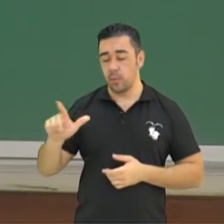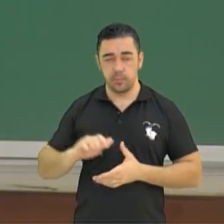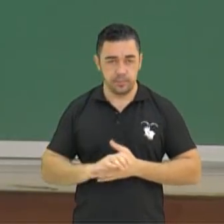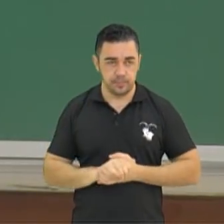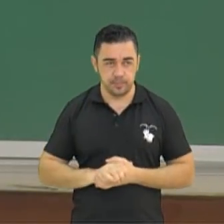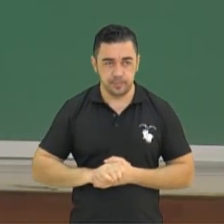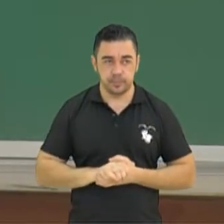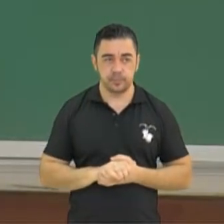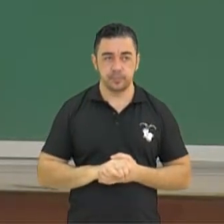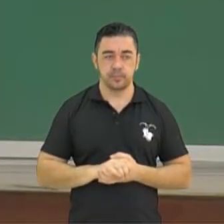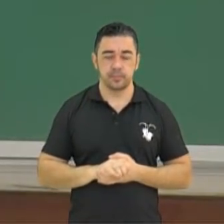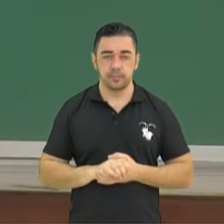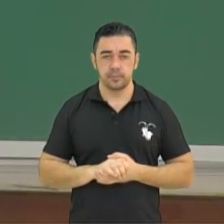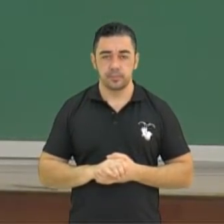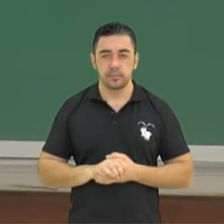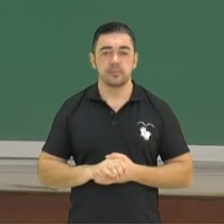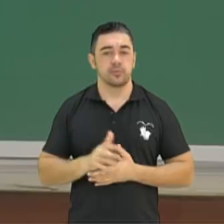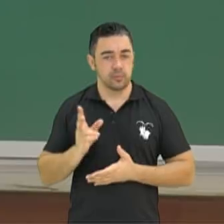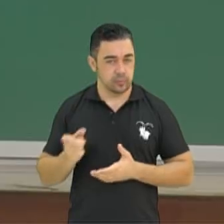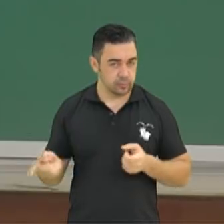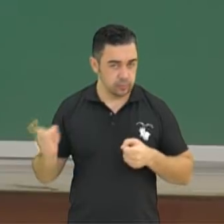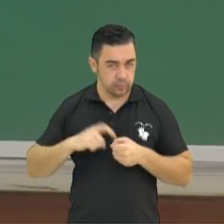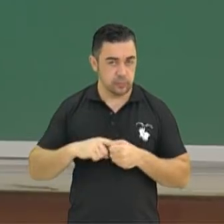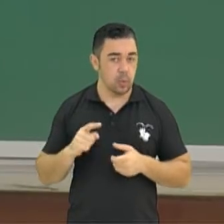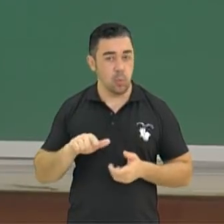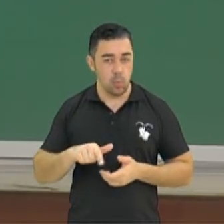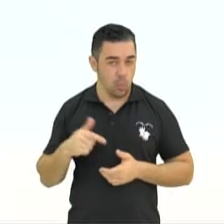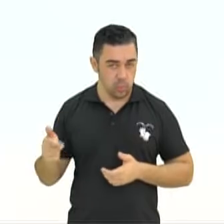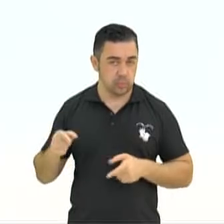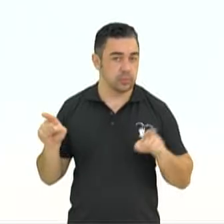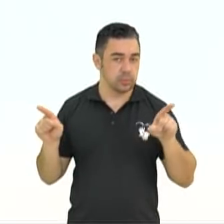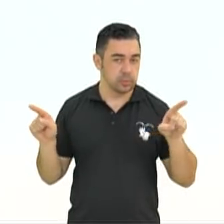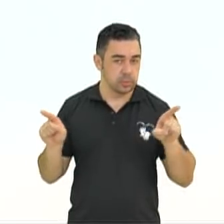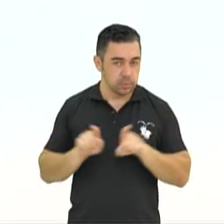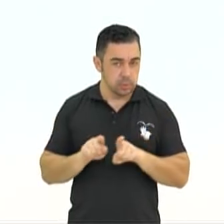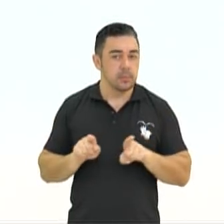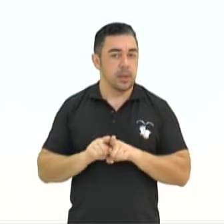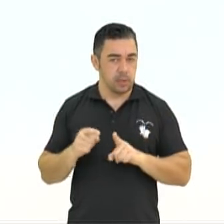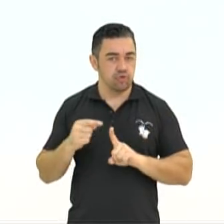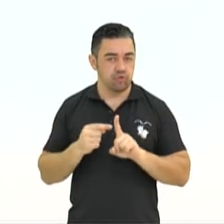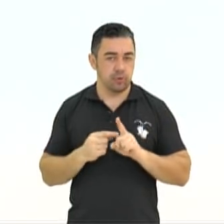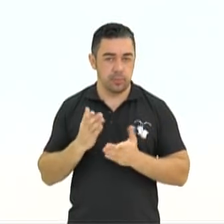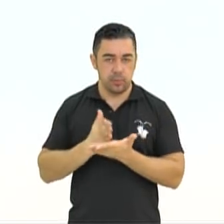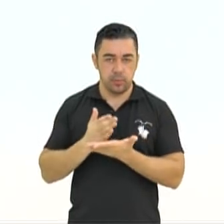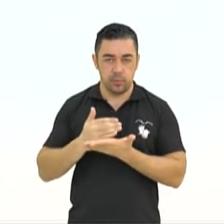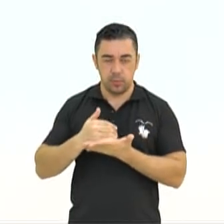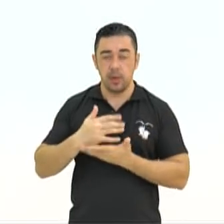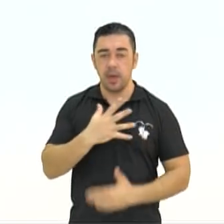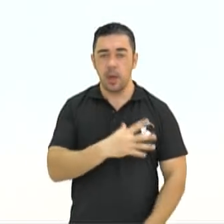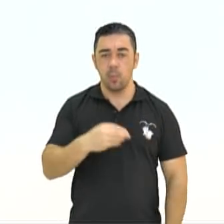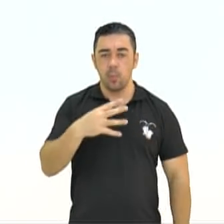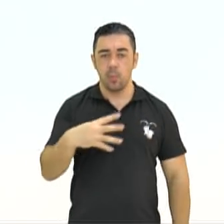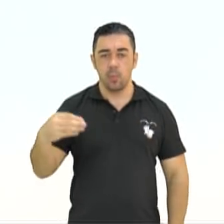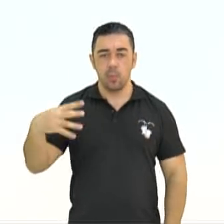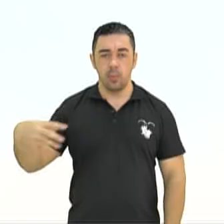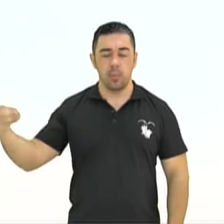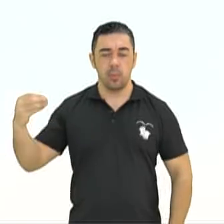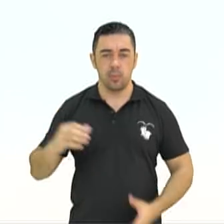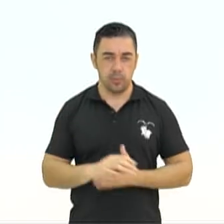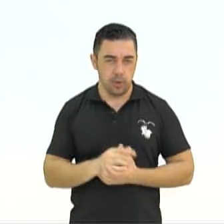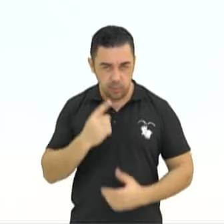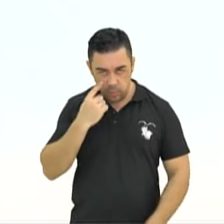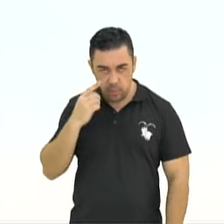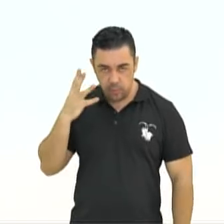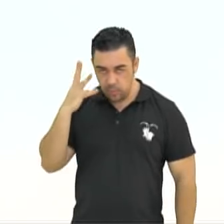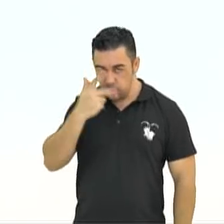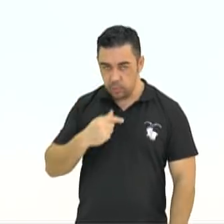tá? De volta, outro animalzinho que tem também esse tipo de simetria, a água-viva. Então, olha aqui a água-viva, que